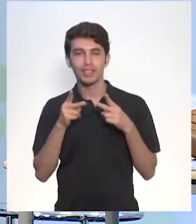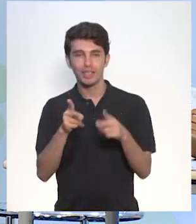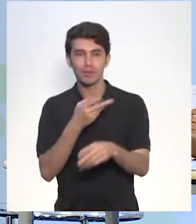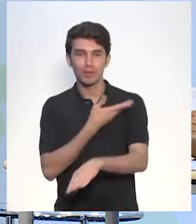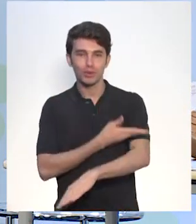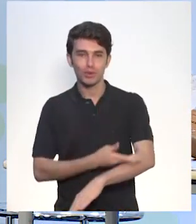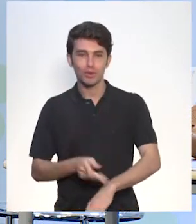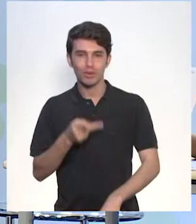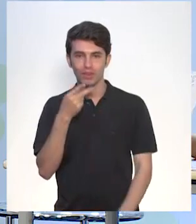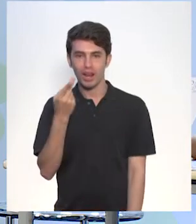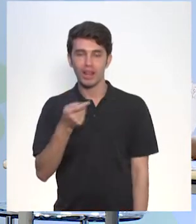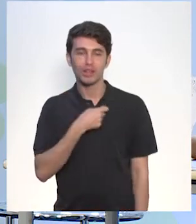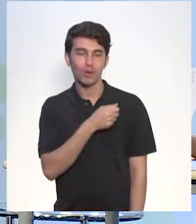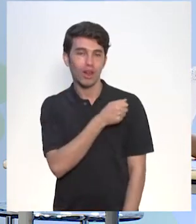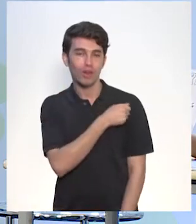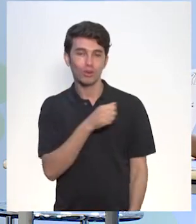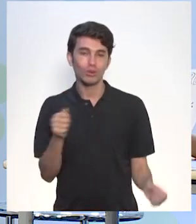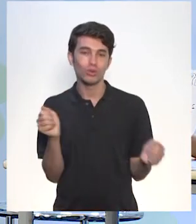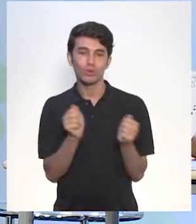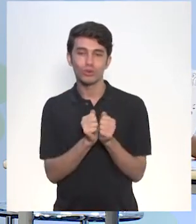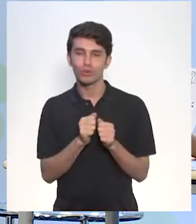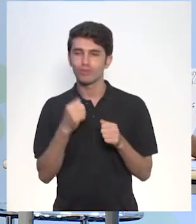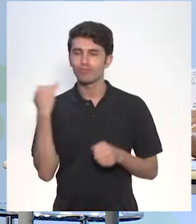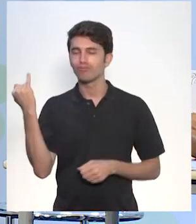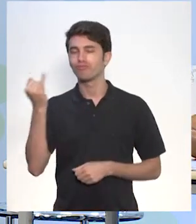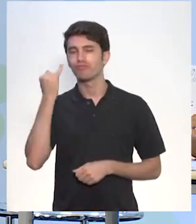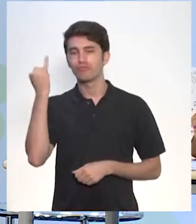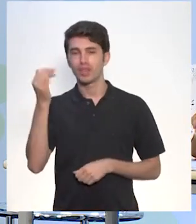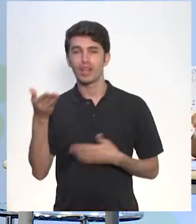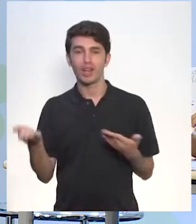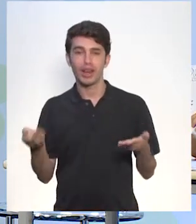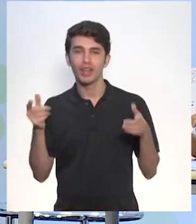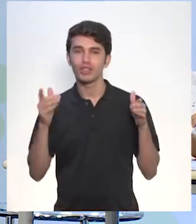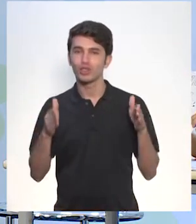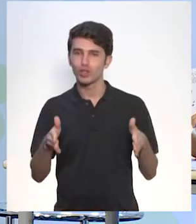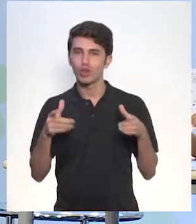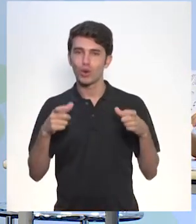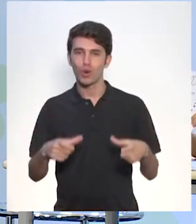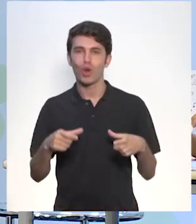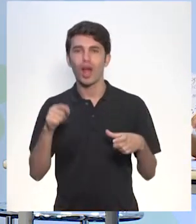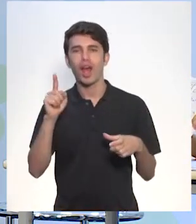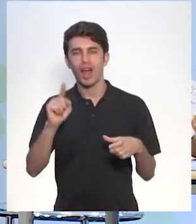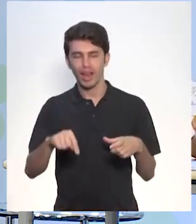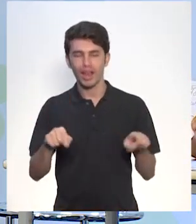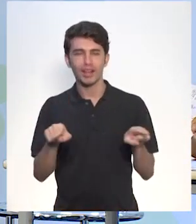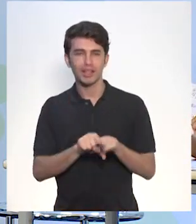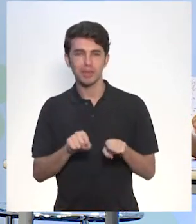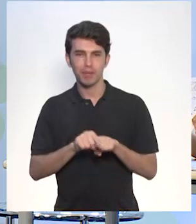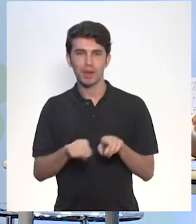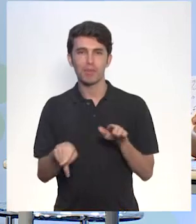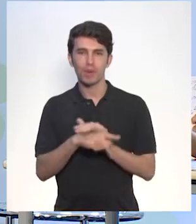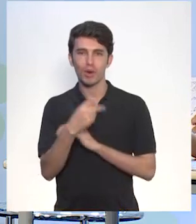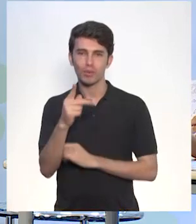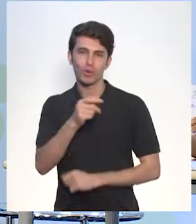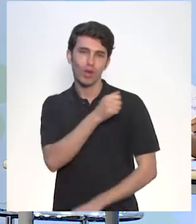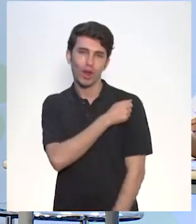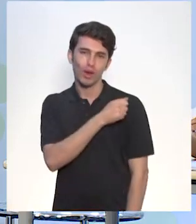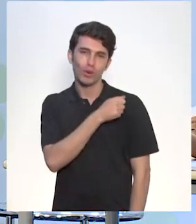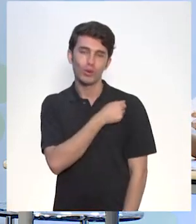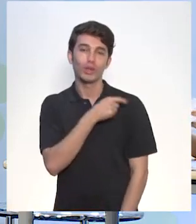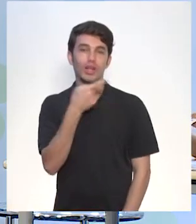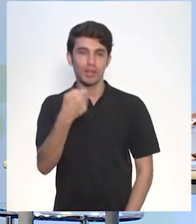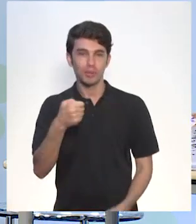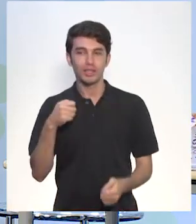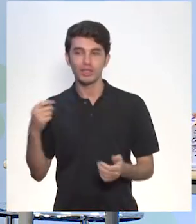aqui no estúdio é essencial. E esse lugar, sem dúvida, é também do aluno. É preciso que ele